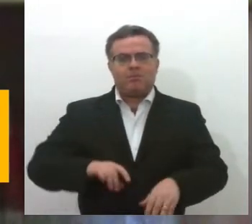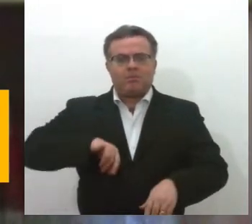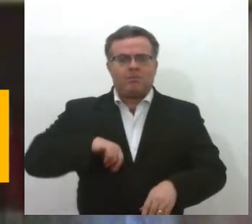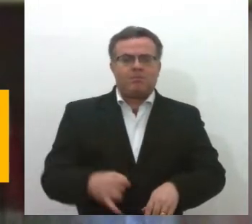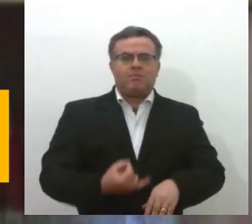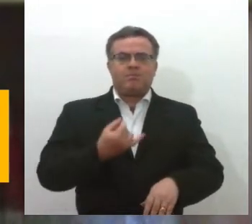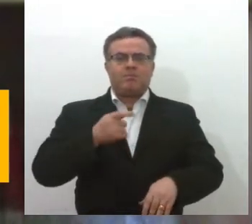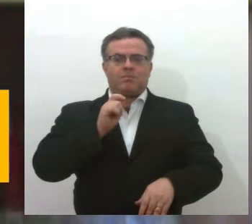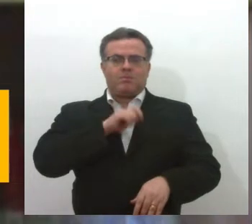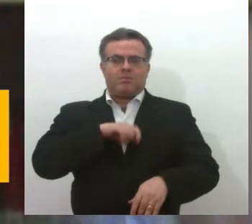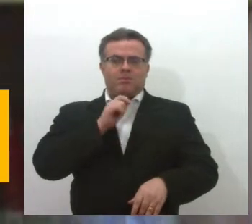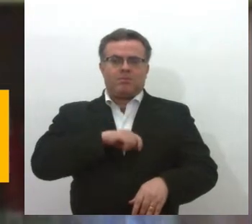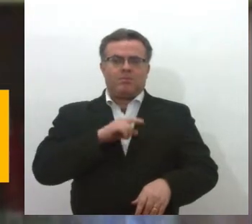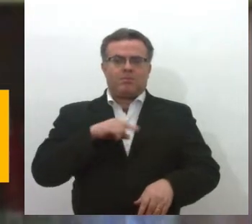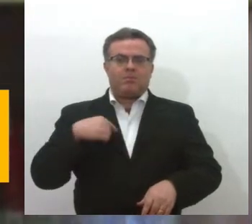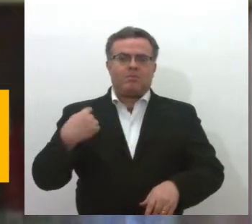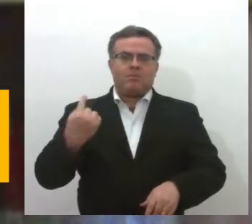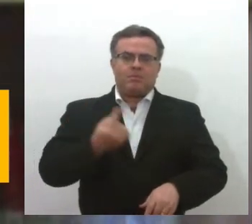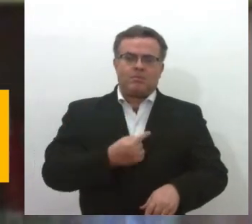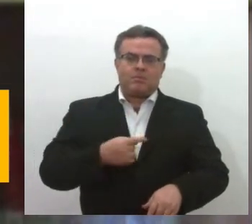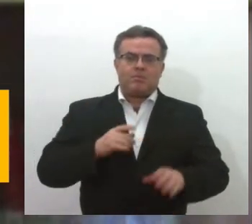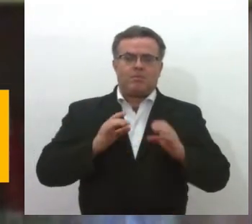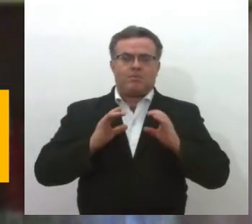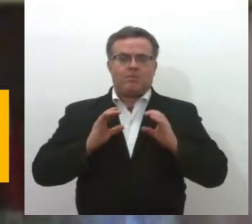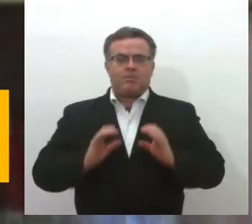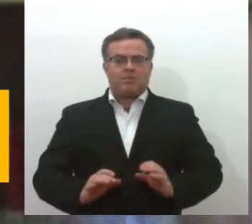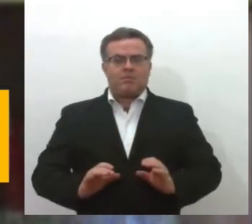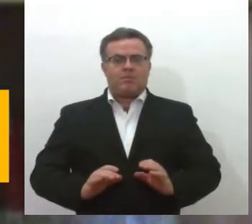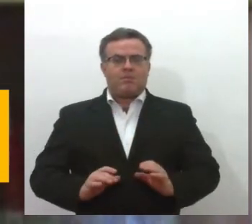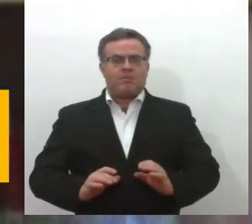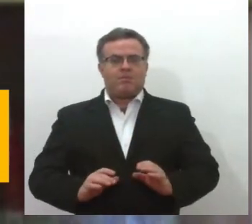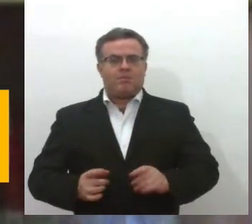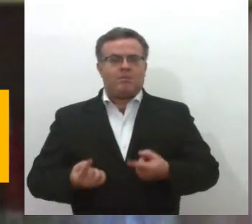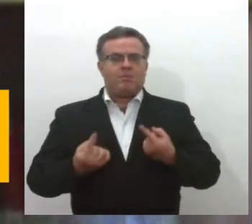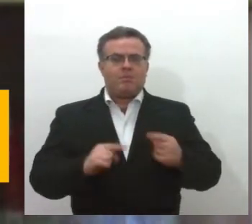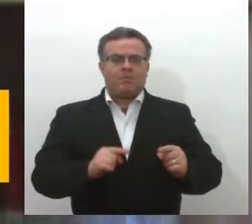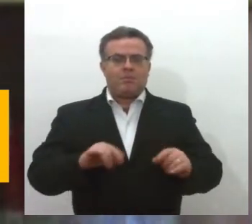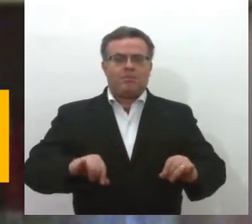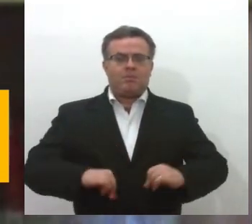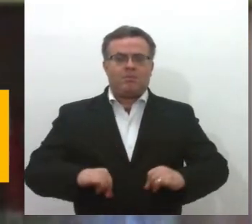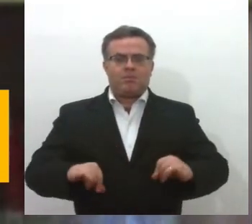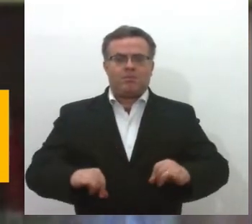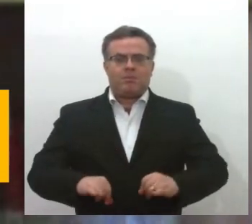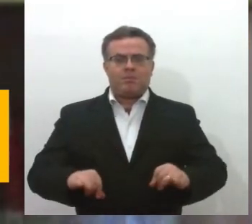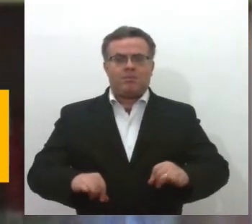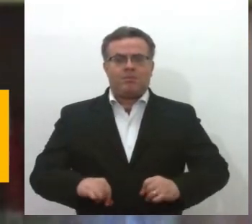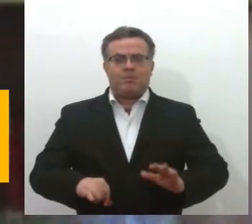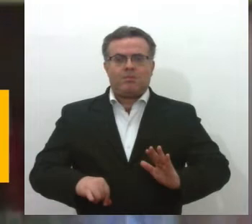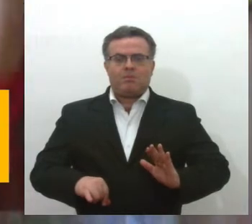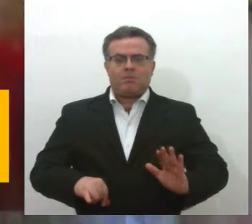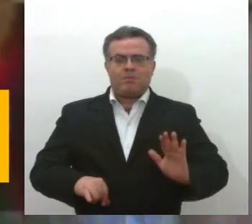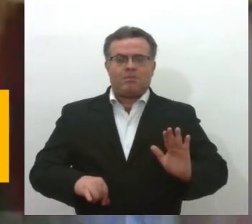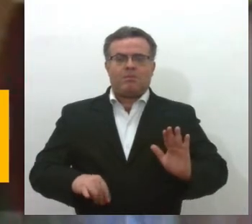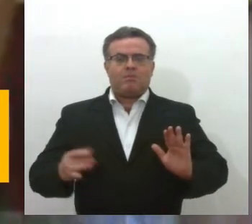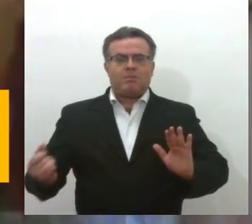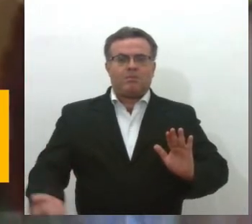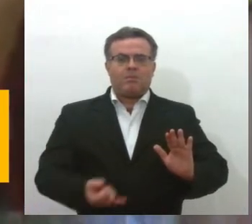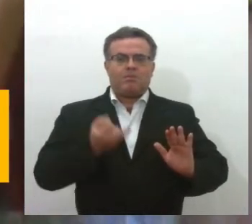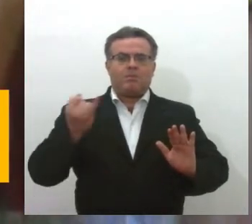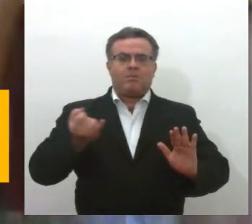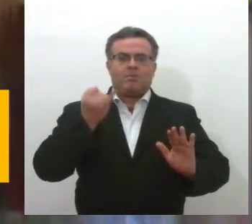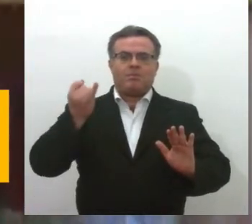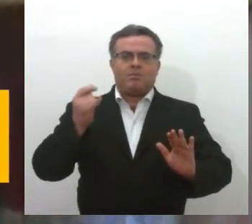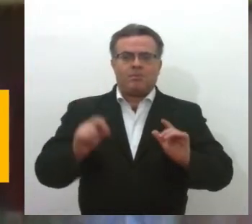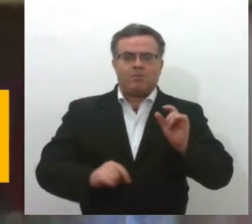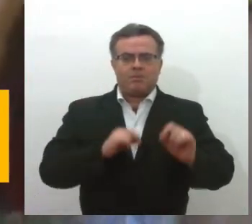crueldade, a gente está falando de condutas que também implicam o sofrimento ao animal, mas é importante destacar que o termo